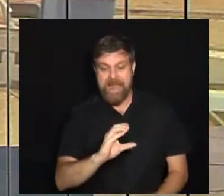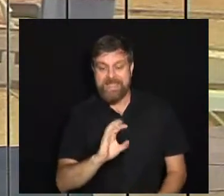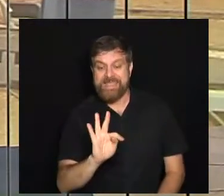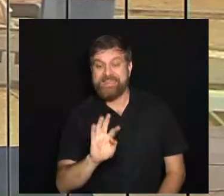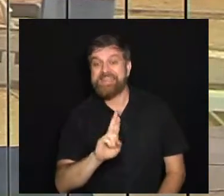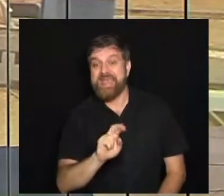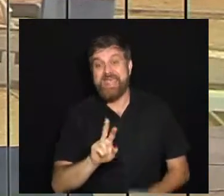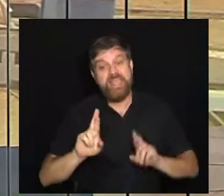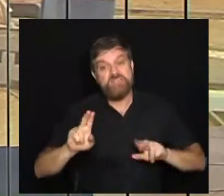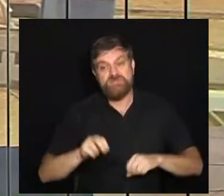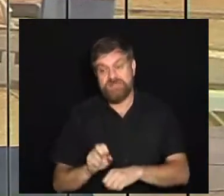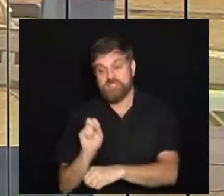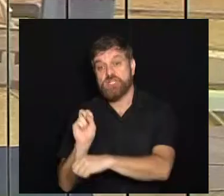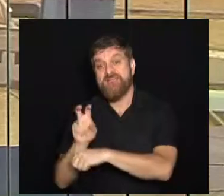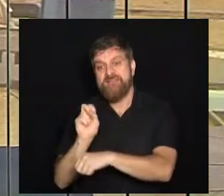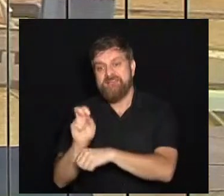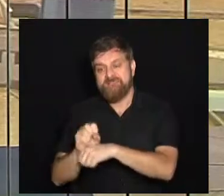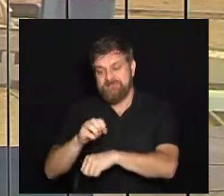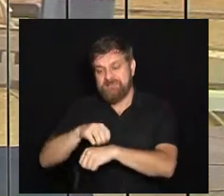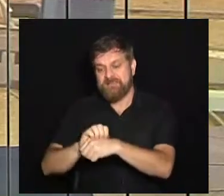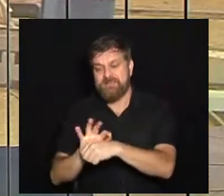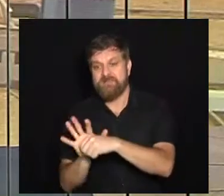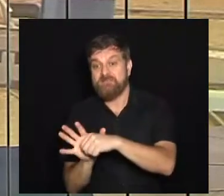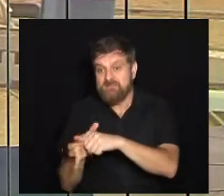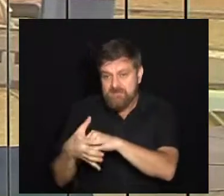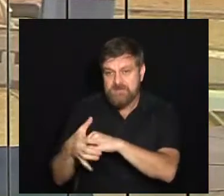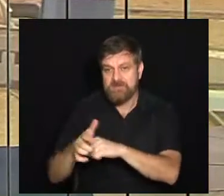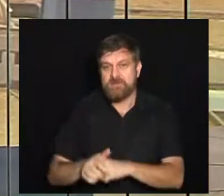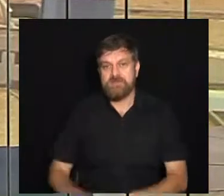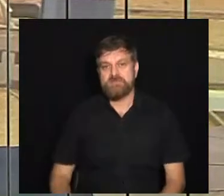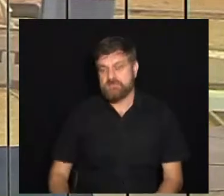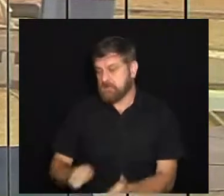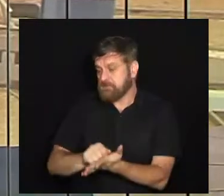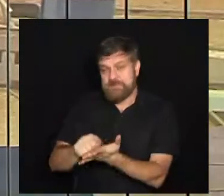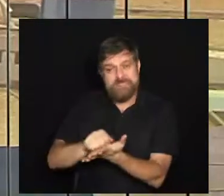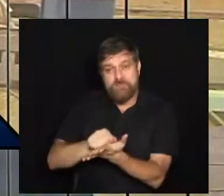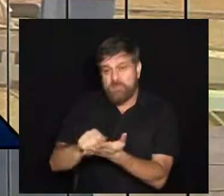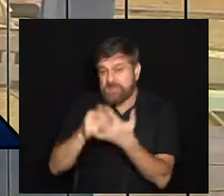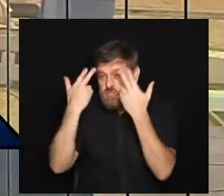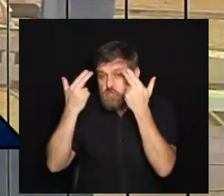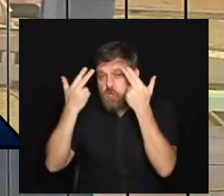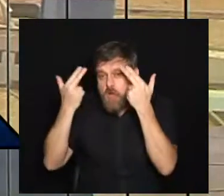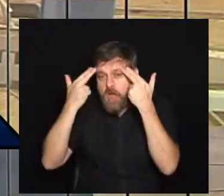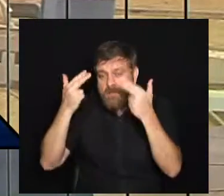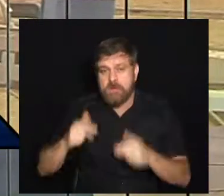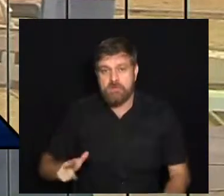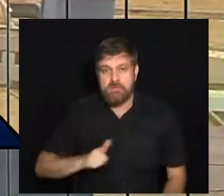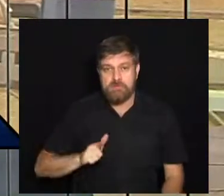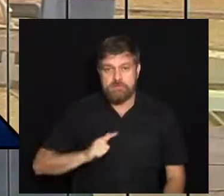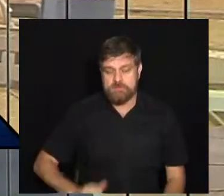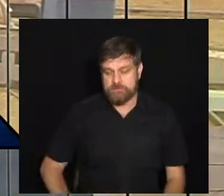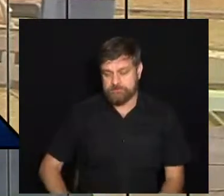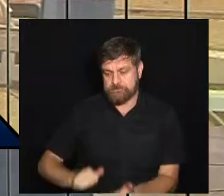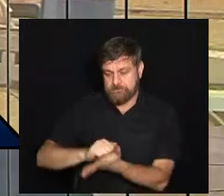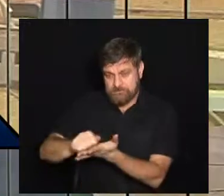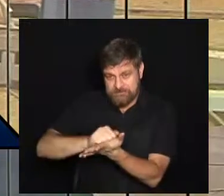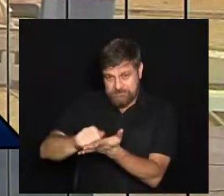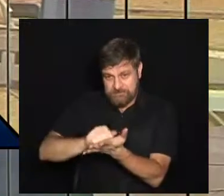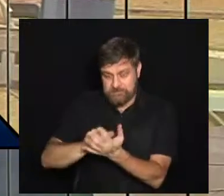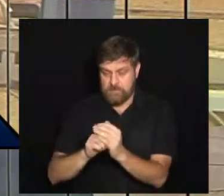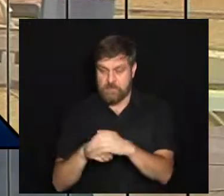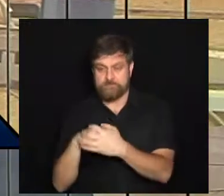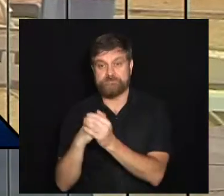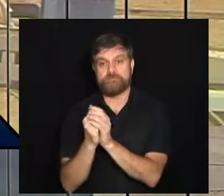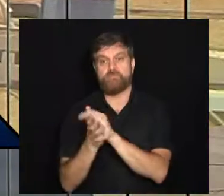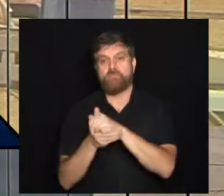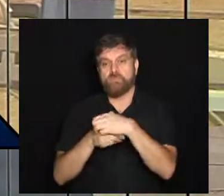dela é que um vírus que é o coronavírus que é facilmente morto pelo sabonete normal você tem que fazer é aplicar a quantidade adequada de sabão